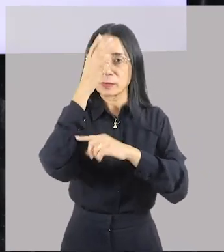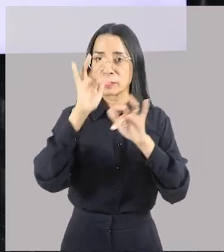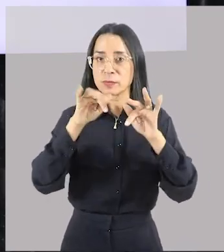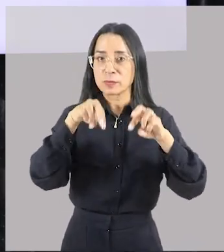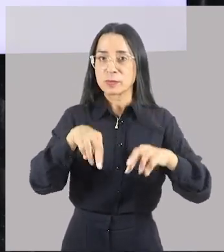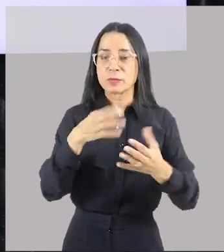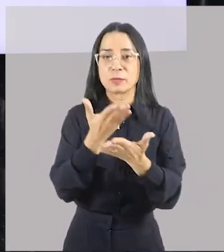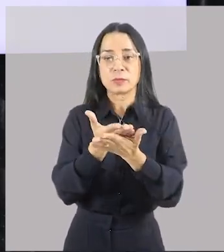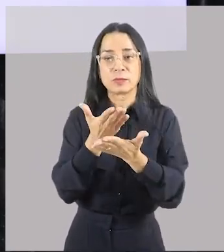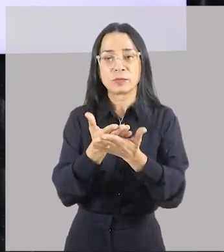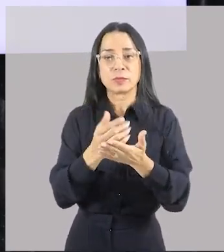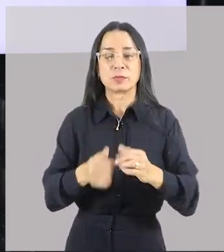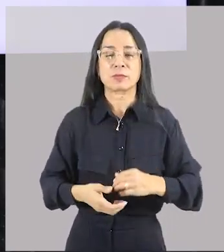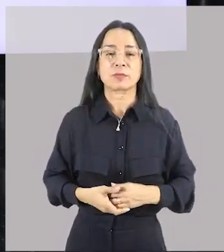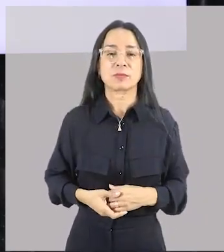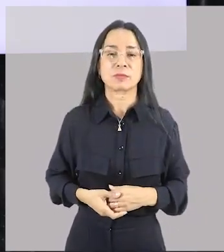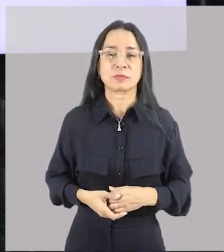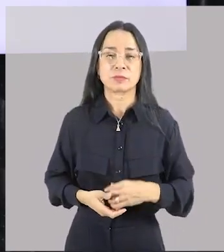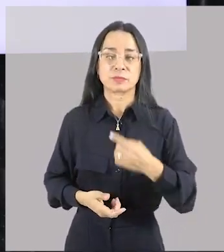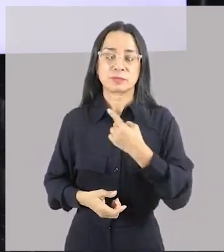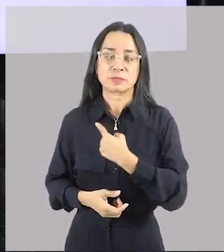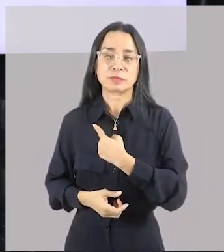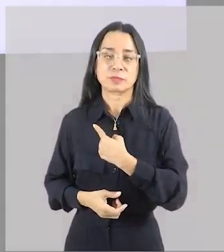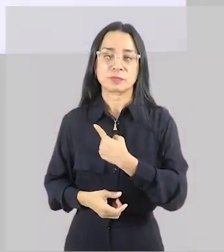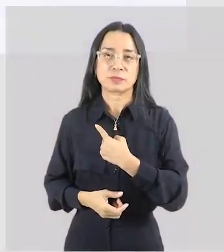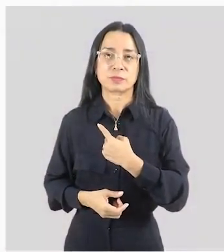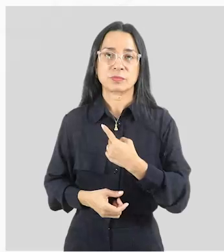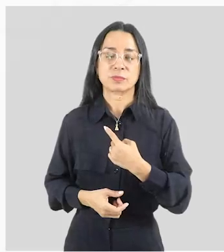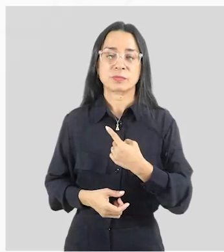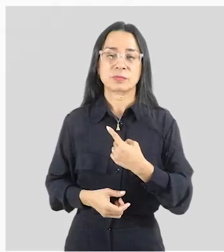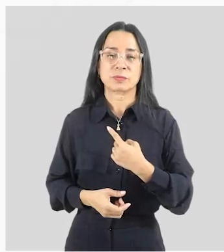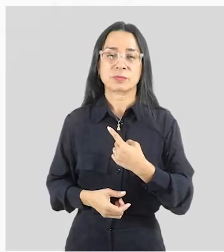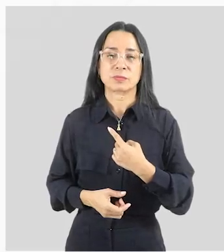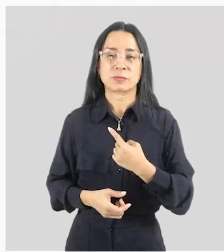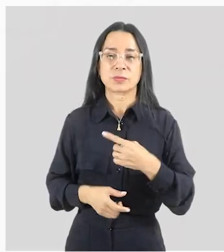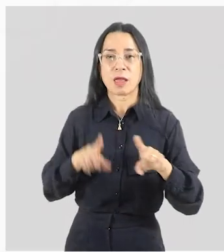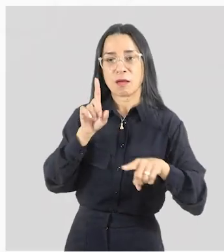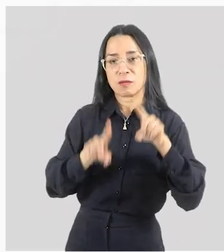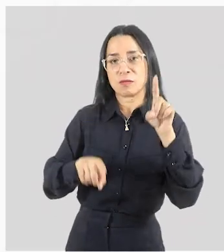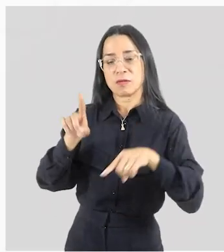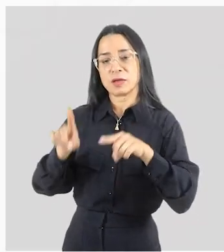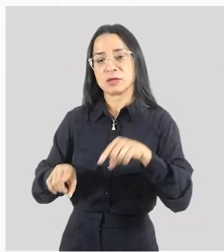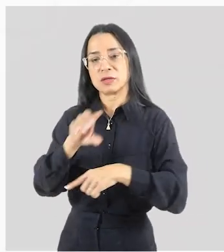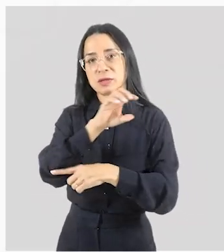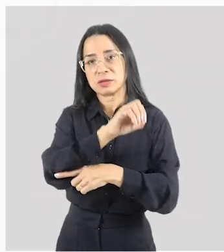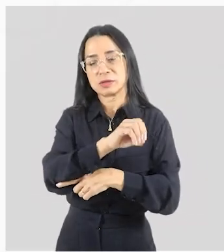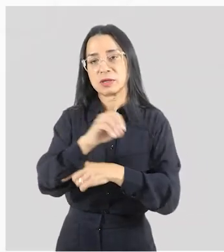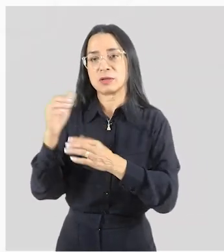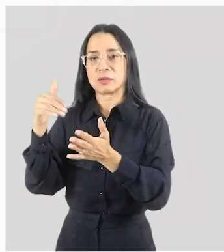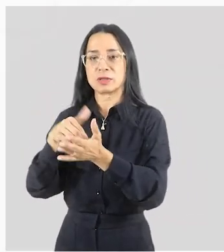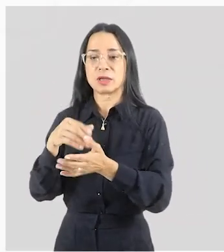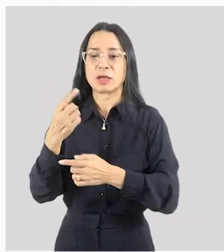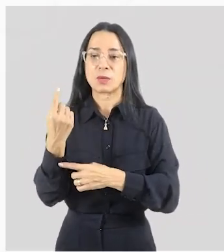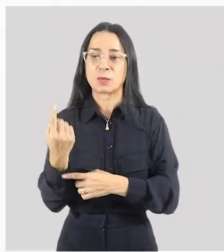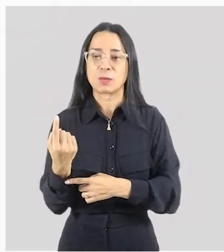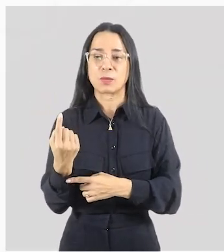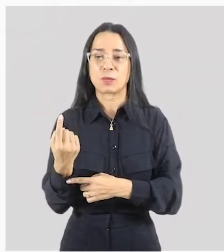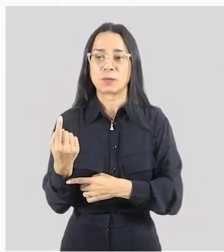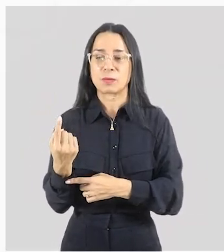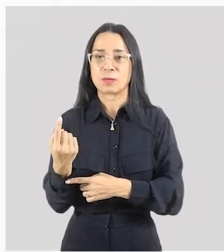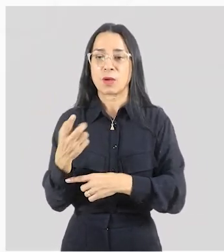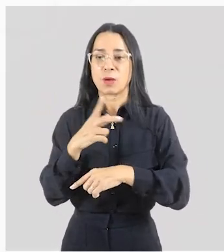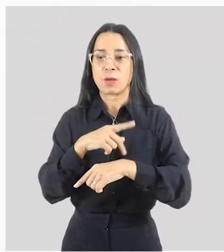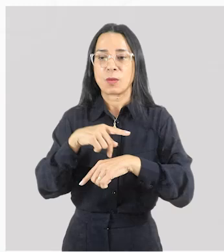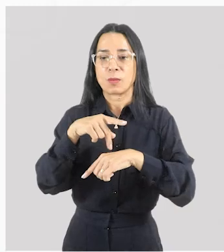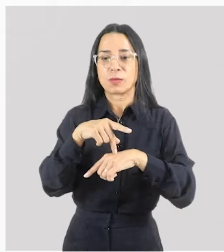aula. Índice de Gini, ele varia entre 0 e 1, sendo os países mais próximos de 0 os